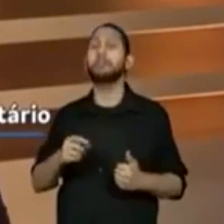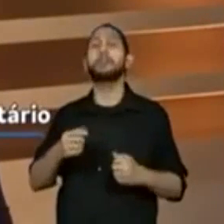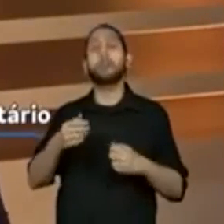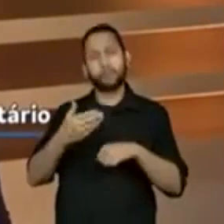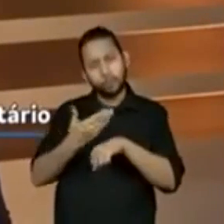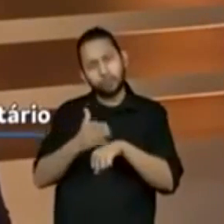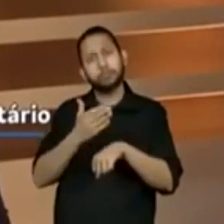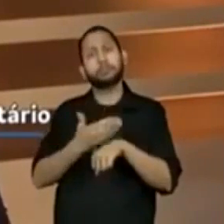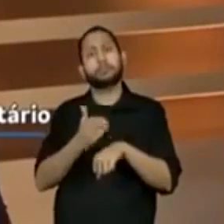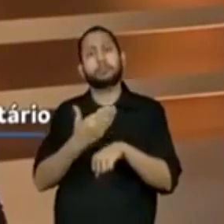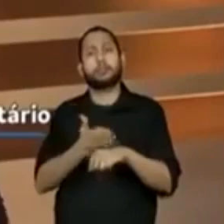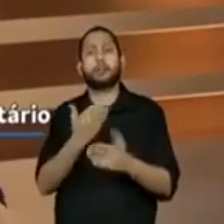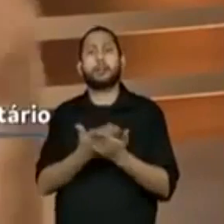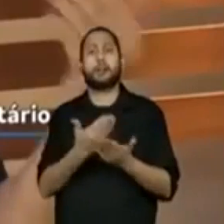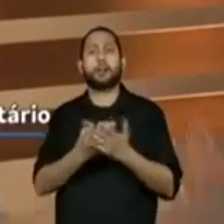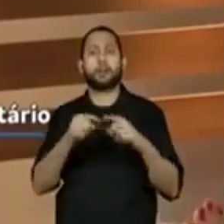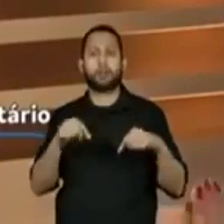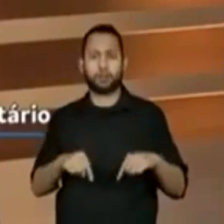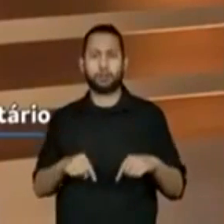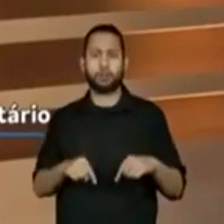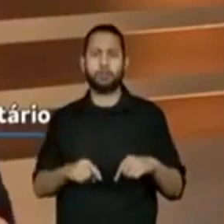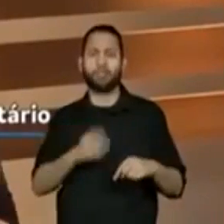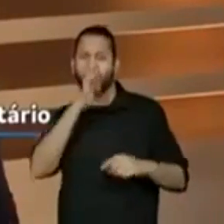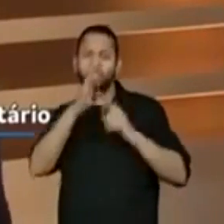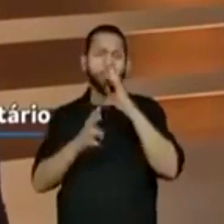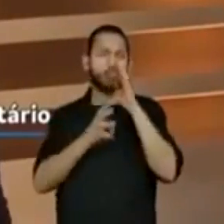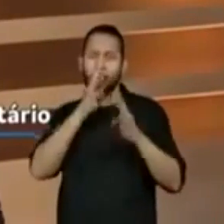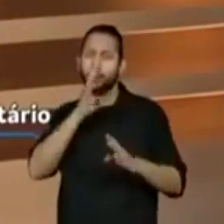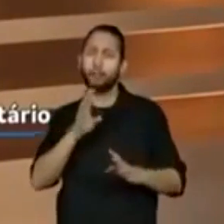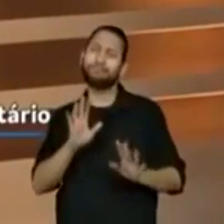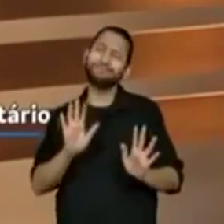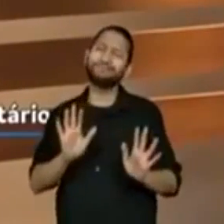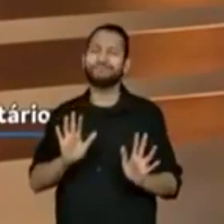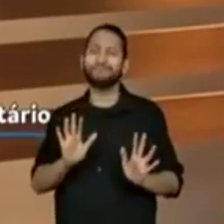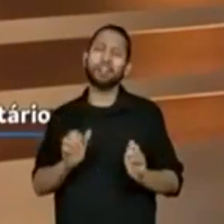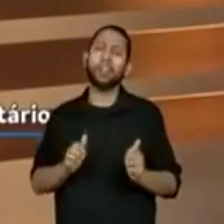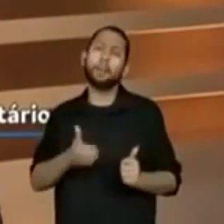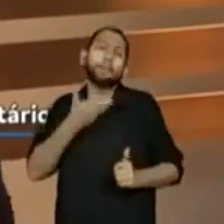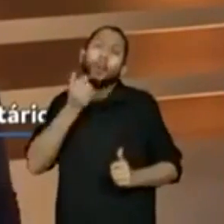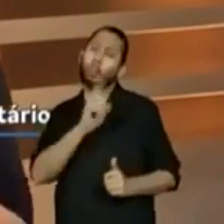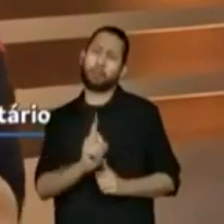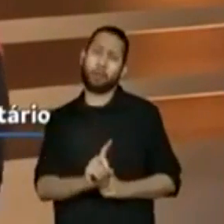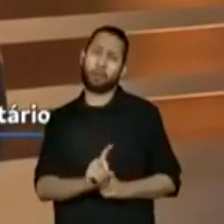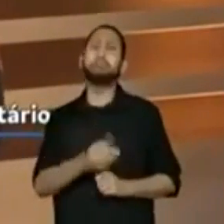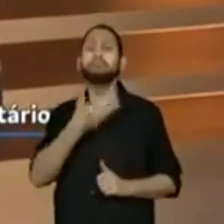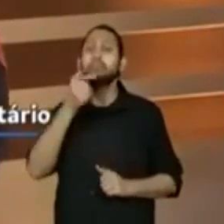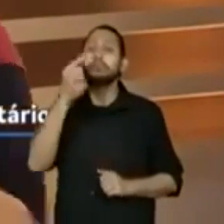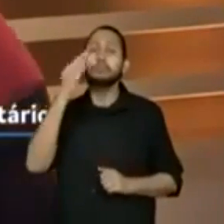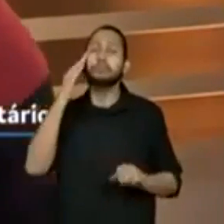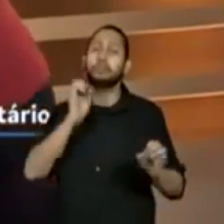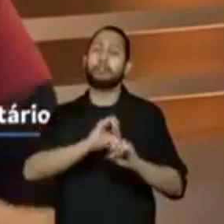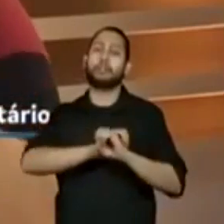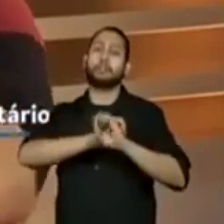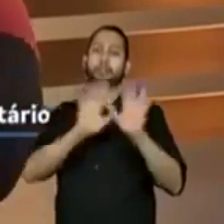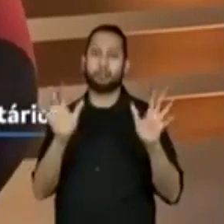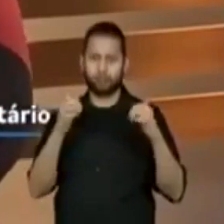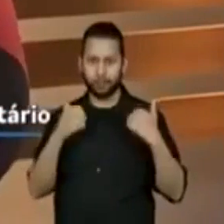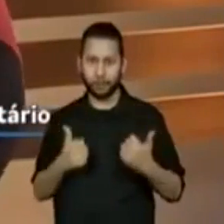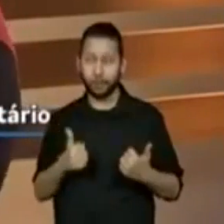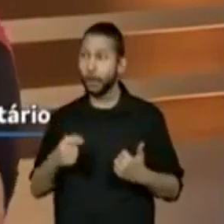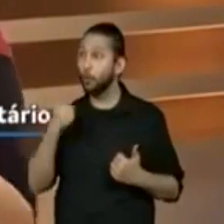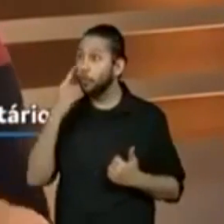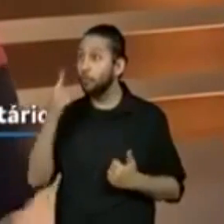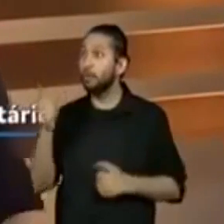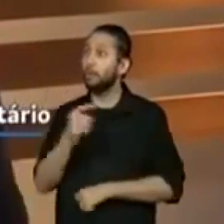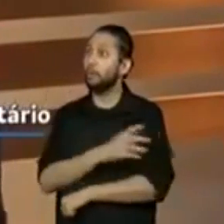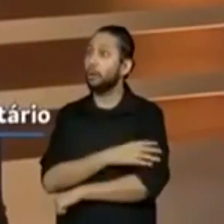conforme for passando as aulas. Eu poderia passar agora correndo para vocês? Poderia, mas eu tenho certeza que muitos da galerinha do